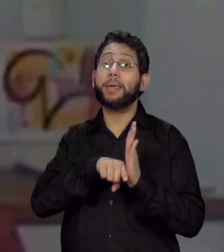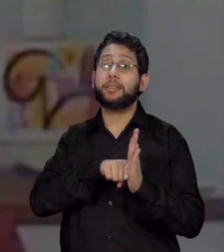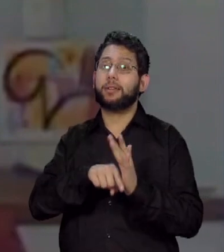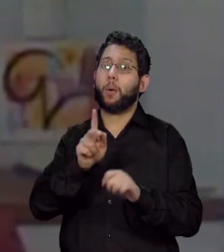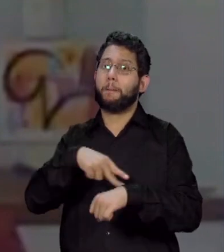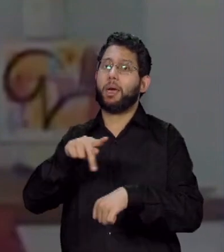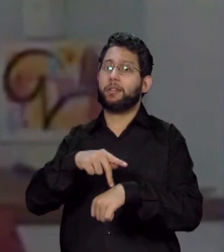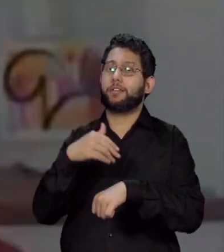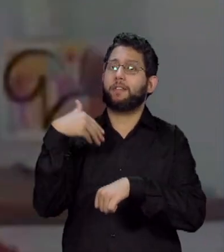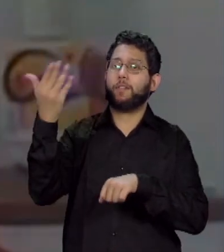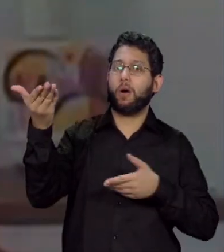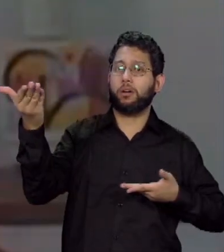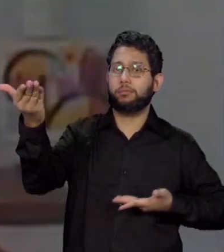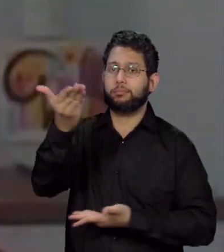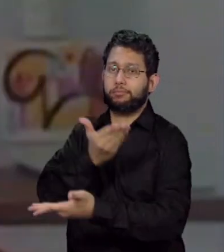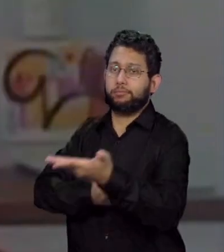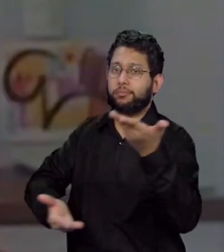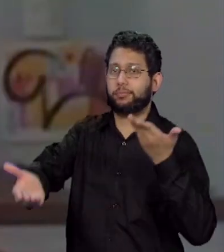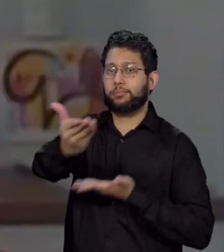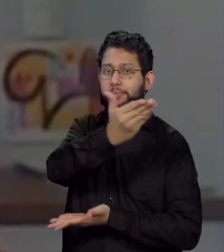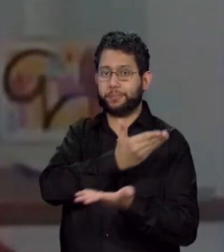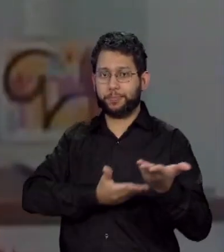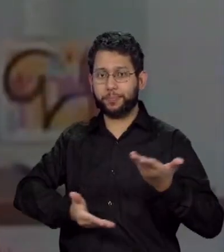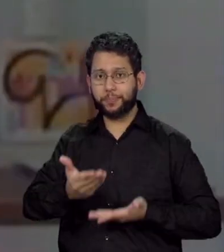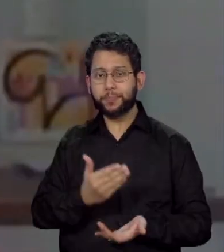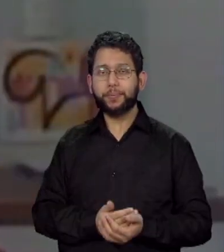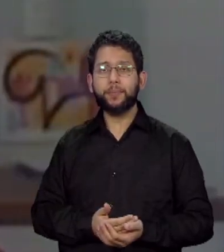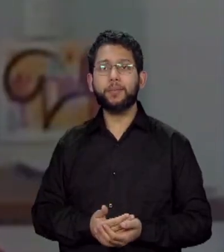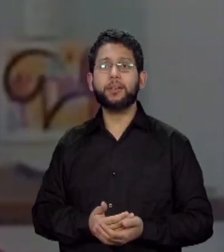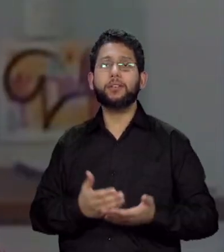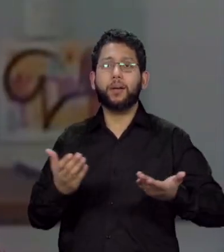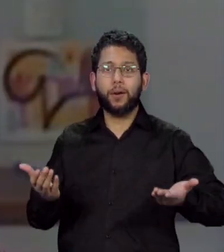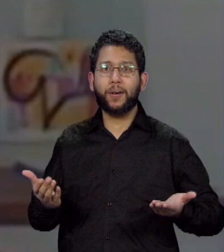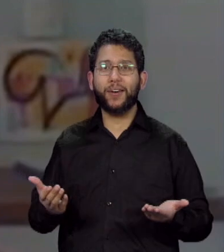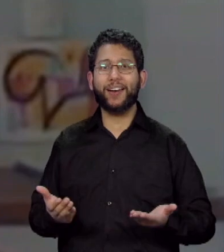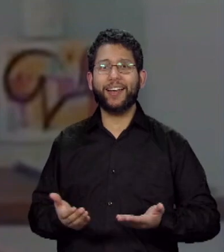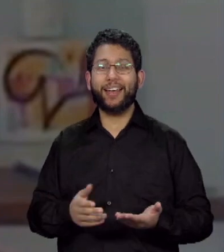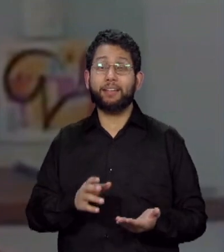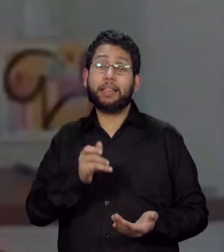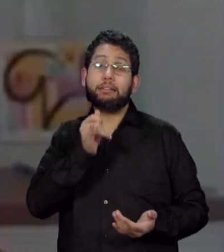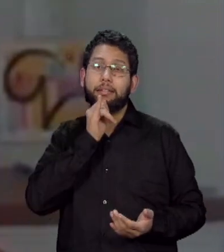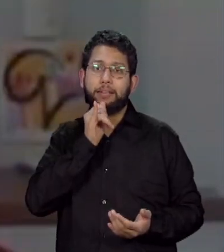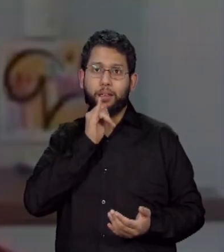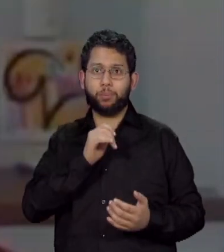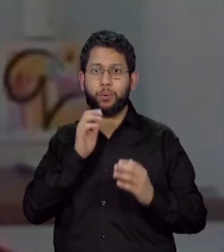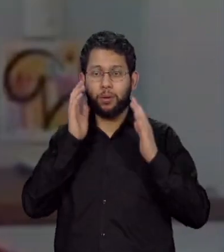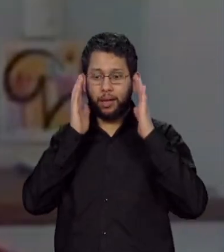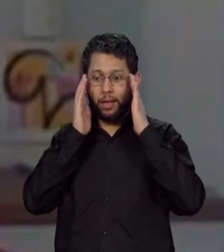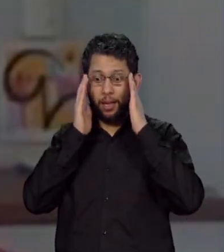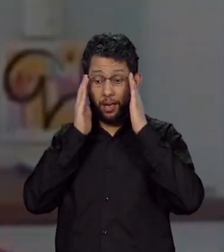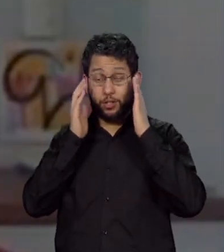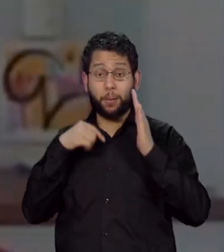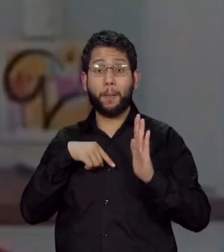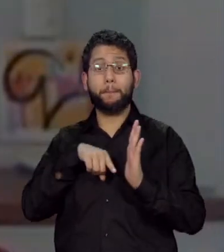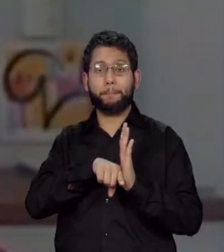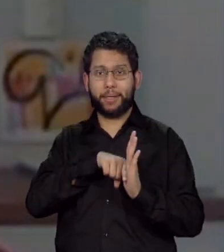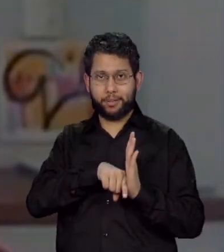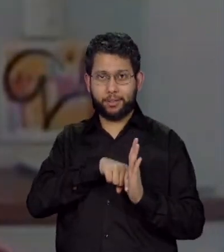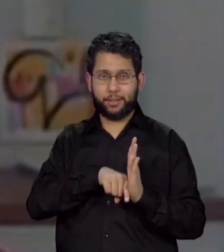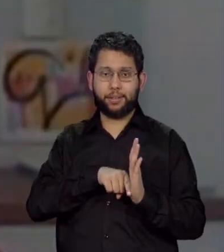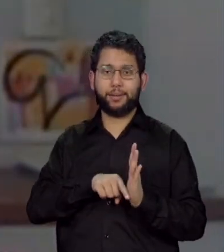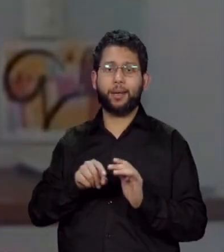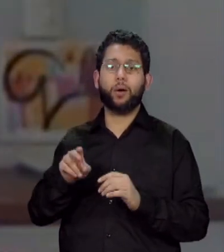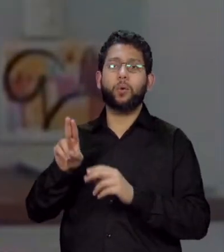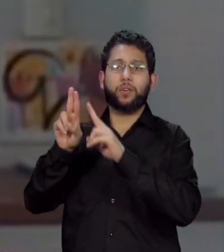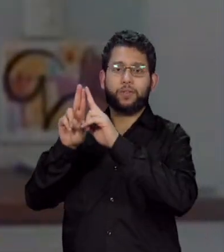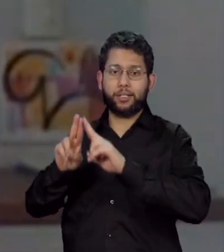transnacionais, né, sobre cinema. O que quer dizer isso? Vou citar 2 só para exemplificar. Uma pesquisa foi realizada com a